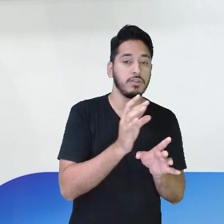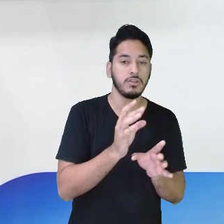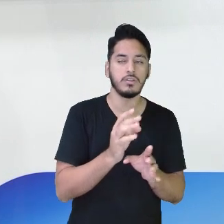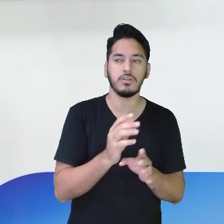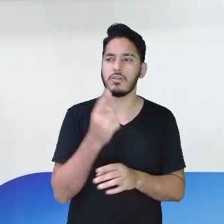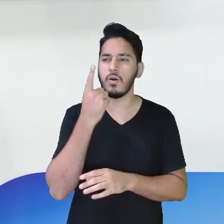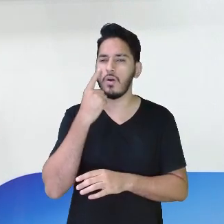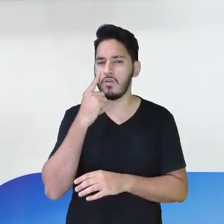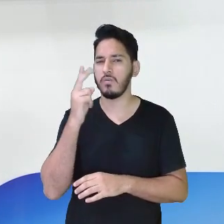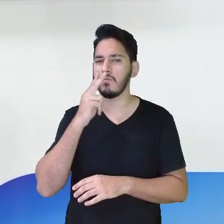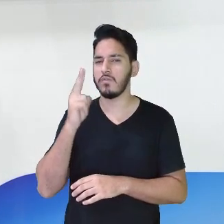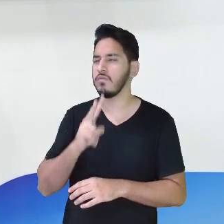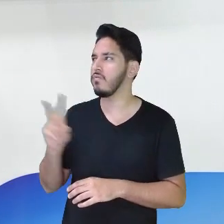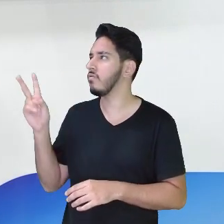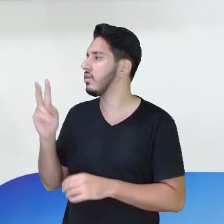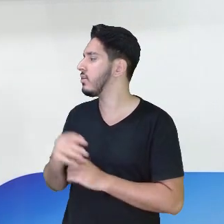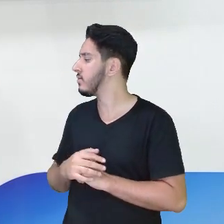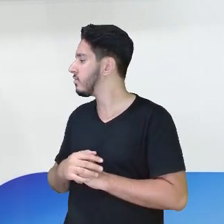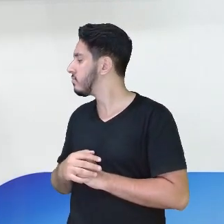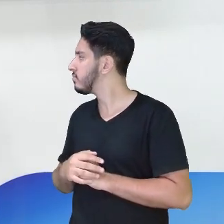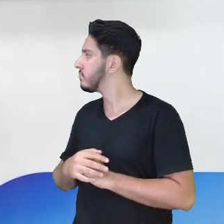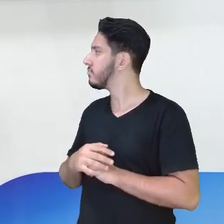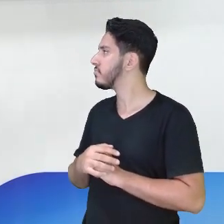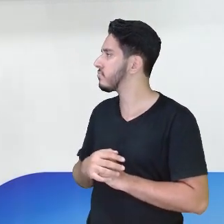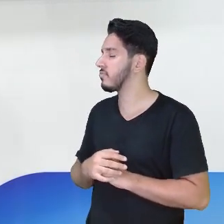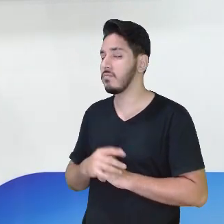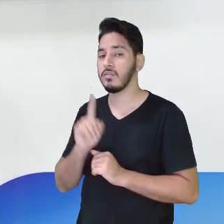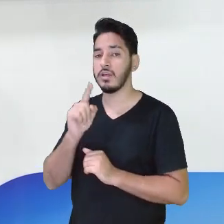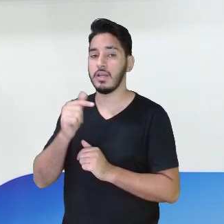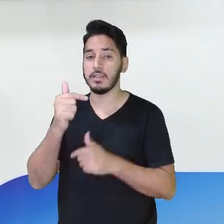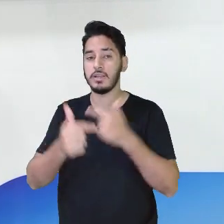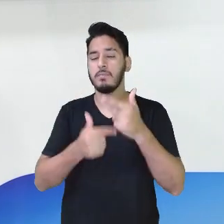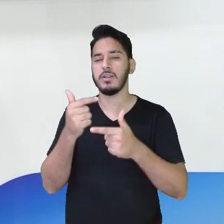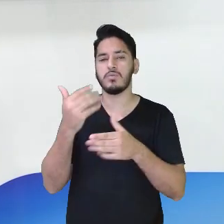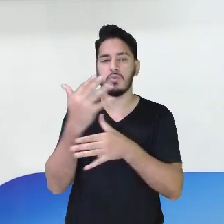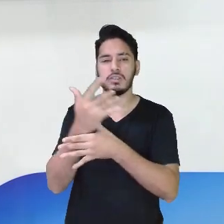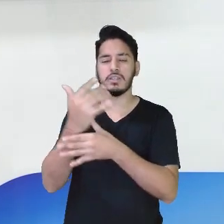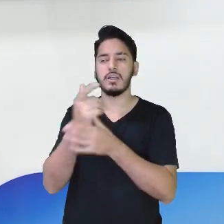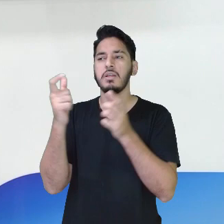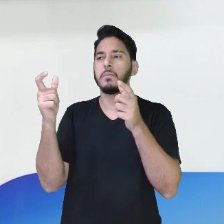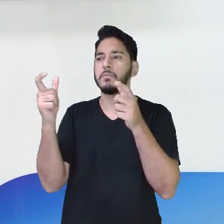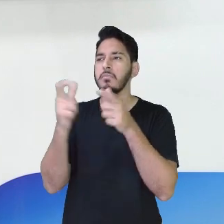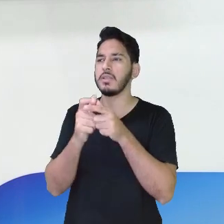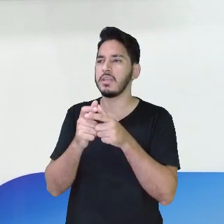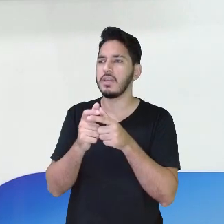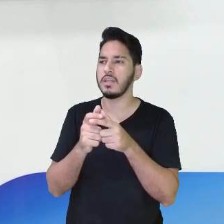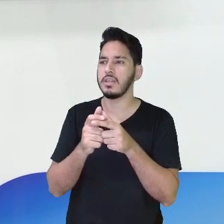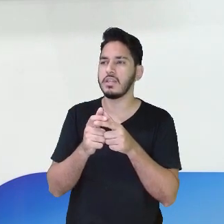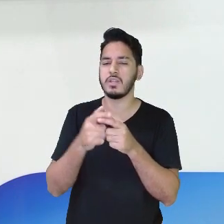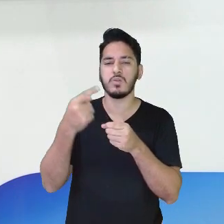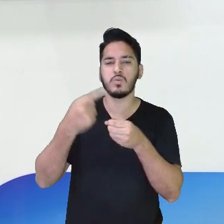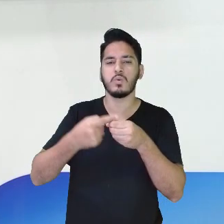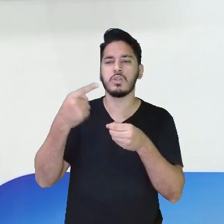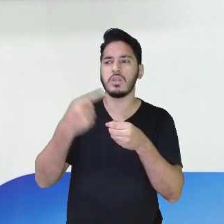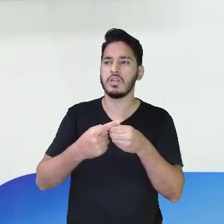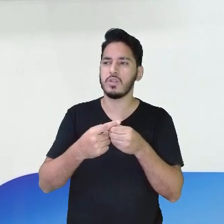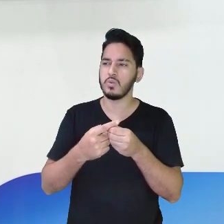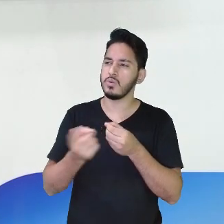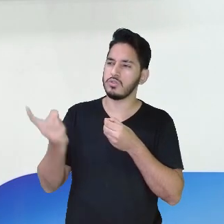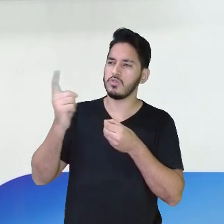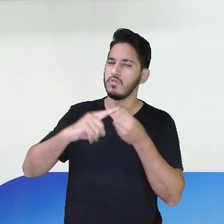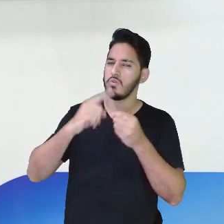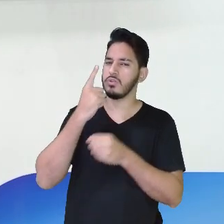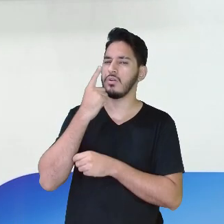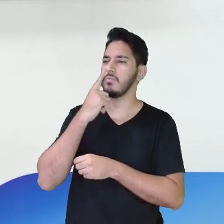para voltar aqui. Fala que ele estava numa cidade pequena do interior. Deixa eu voltar bem rapidinho